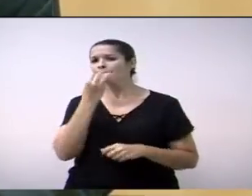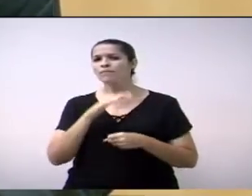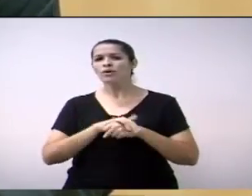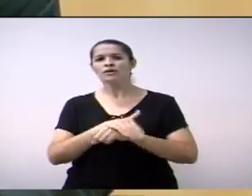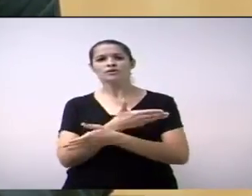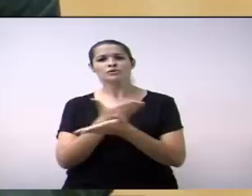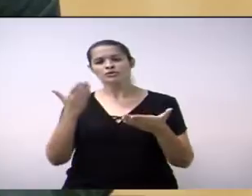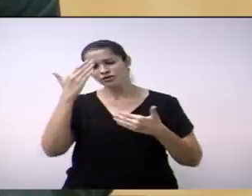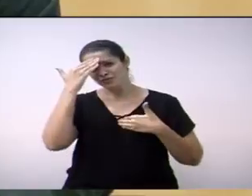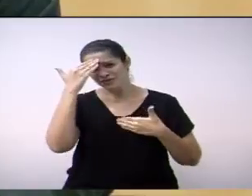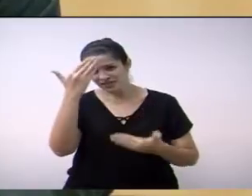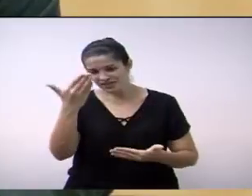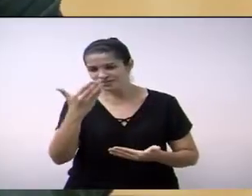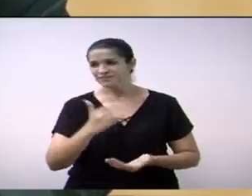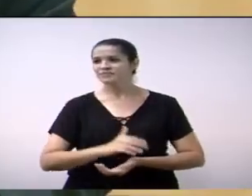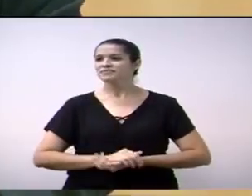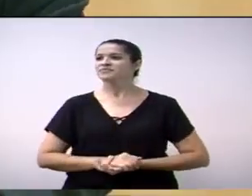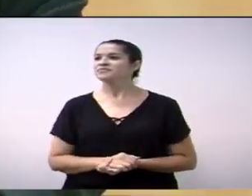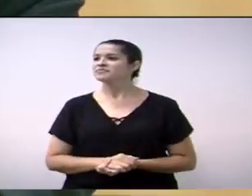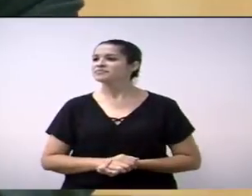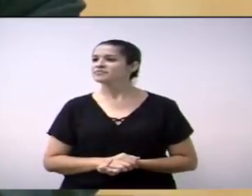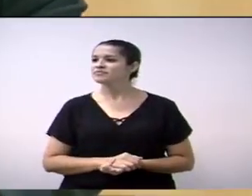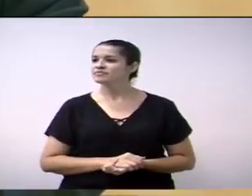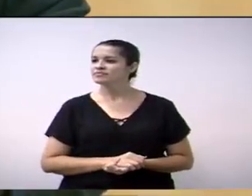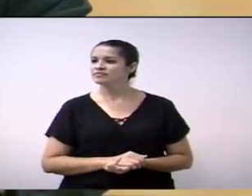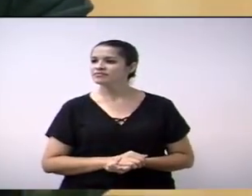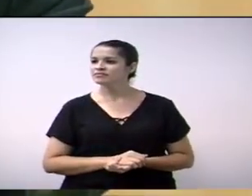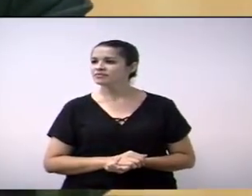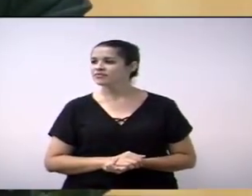noite. Muito obrigado, presidente.